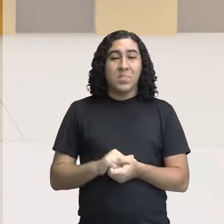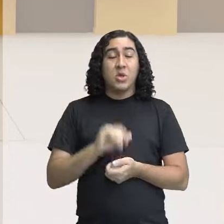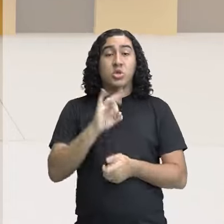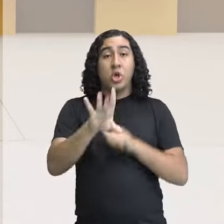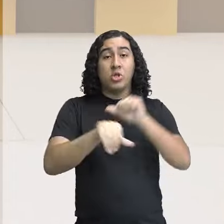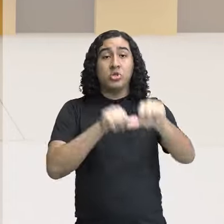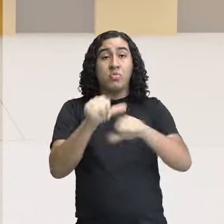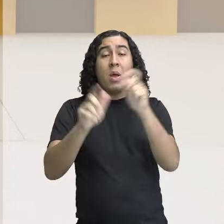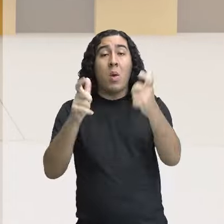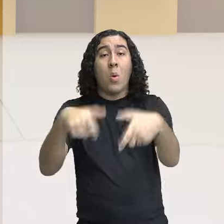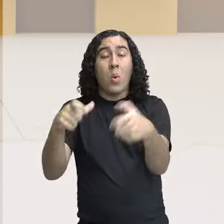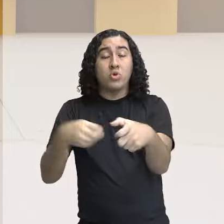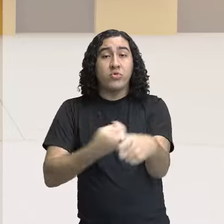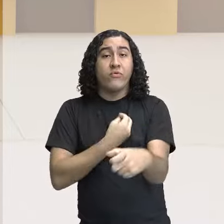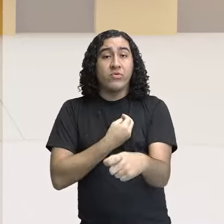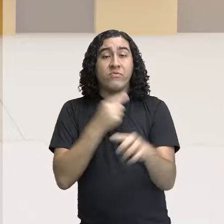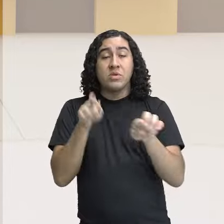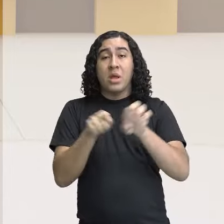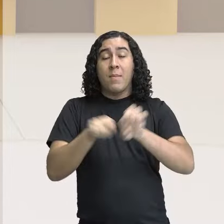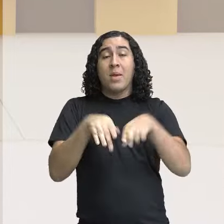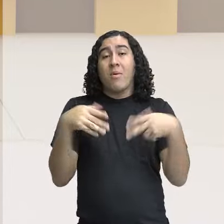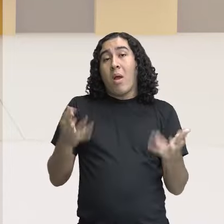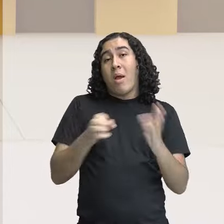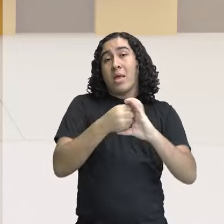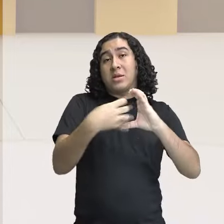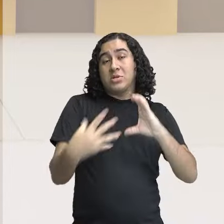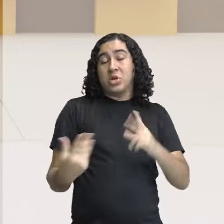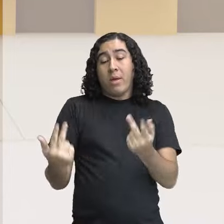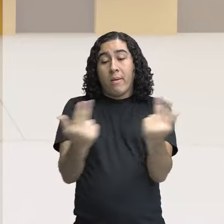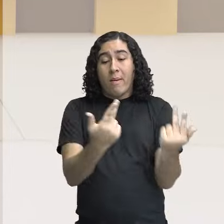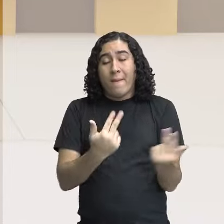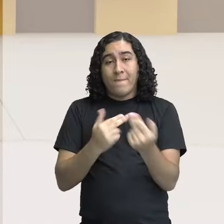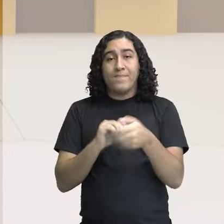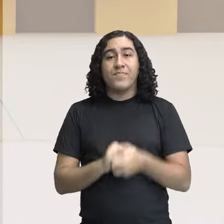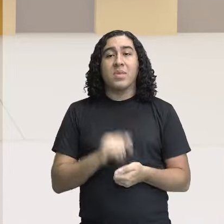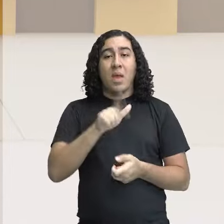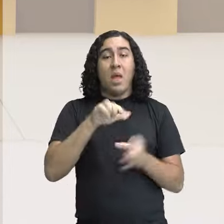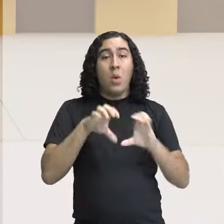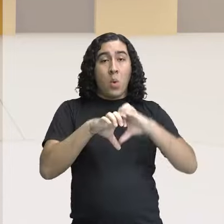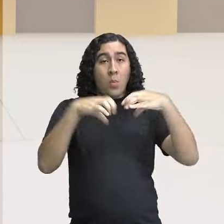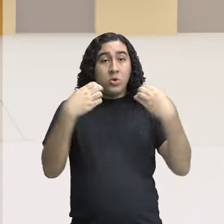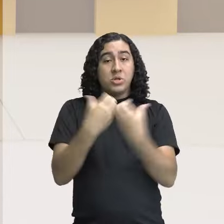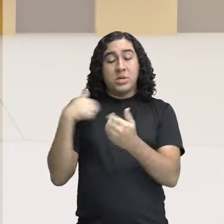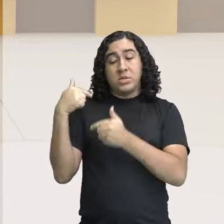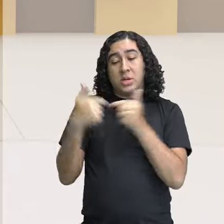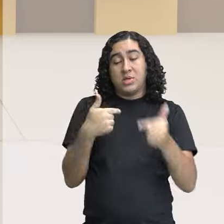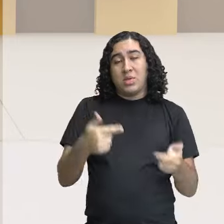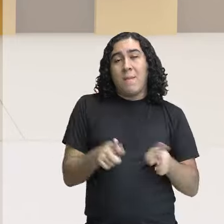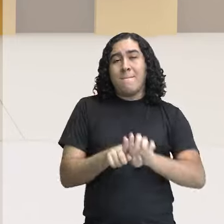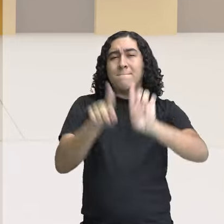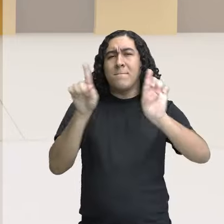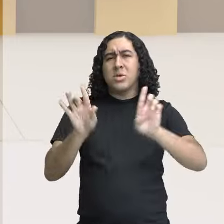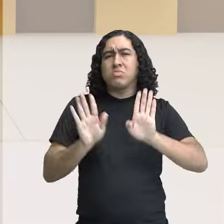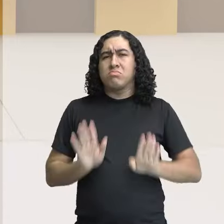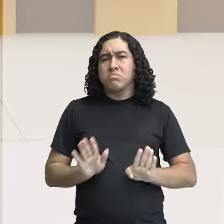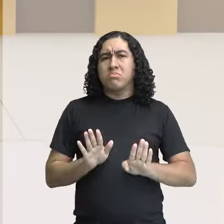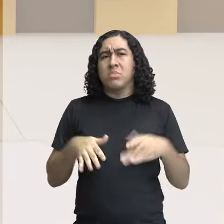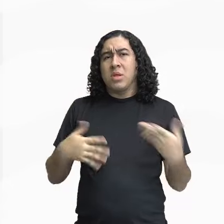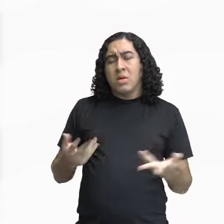o local. E o que tem de comum entre eles? Justamente, são comunidades tradicionais. Mas Quem